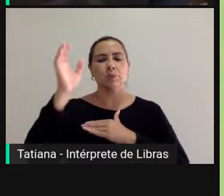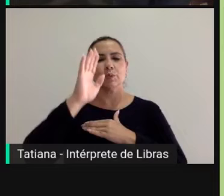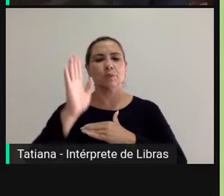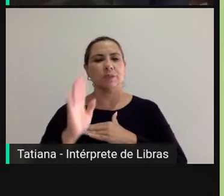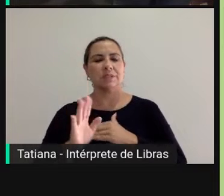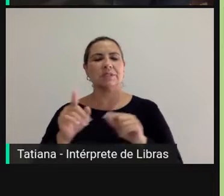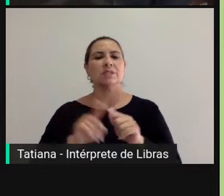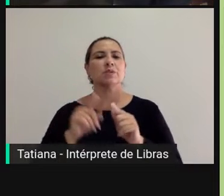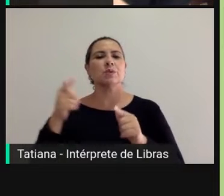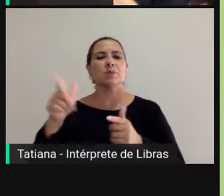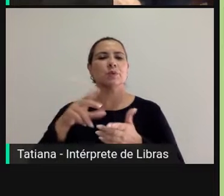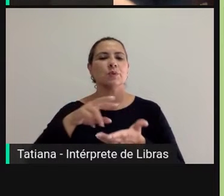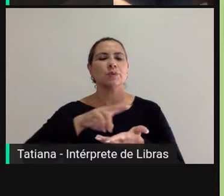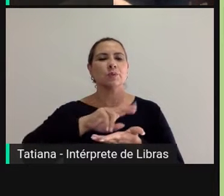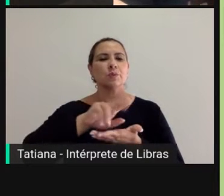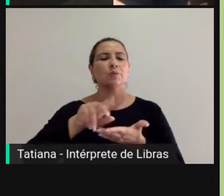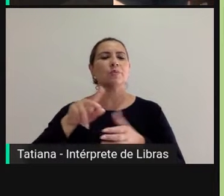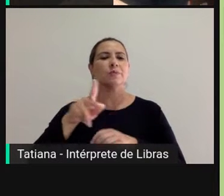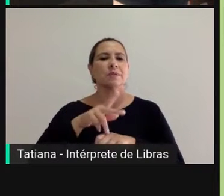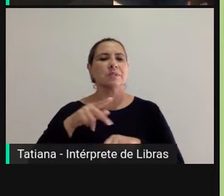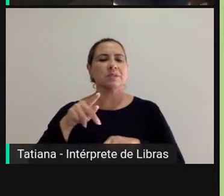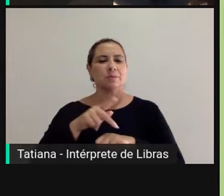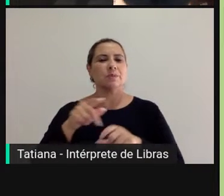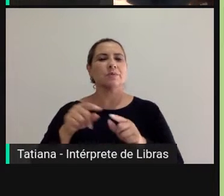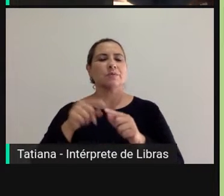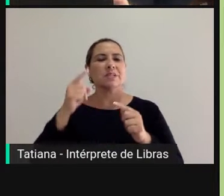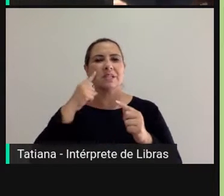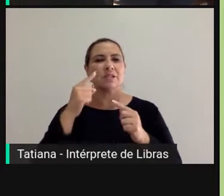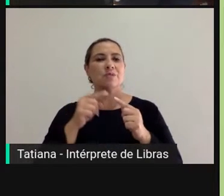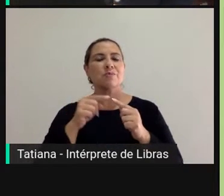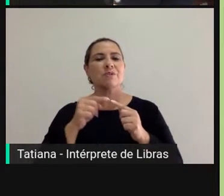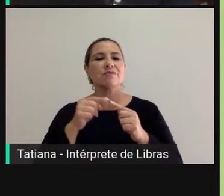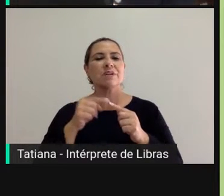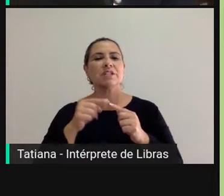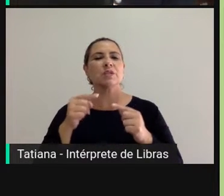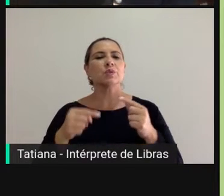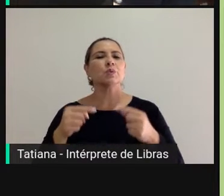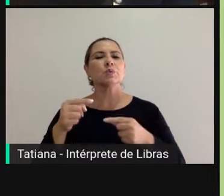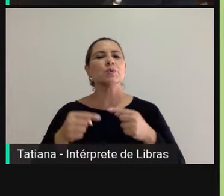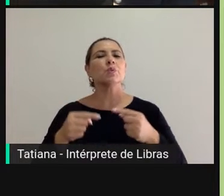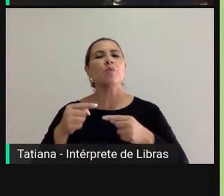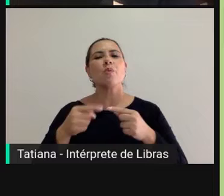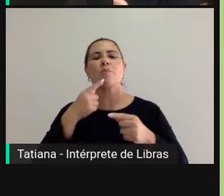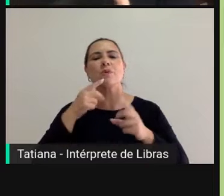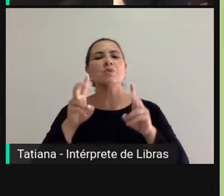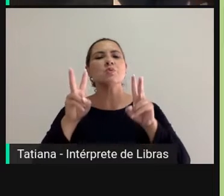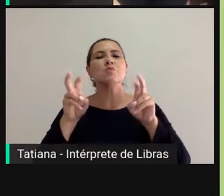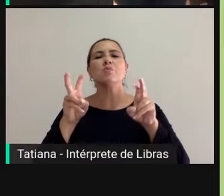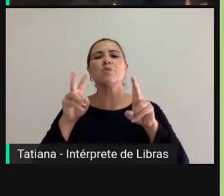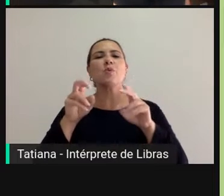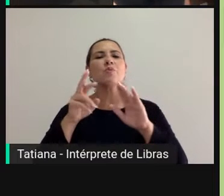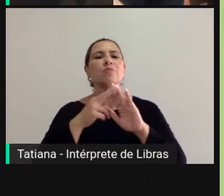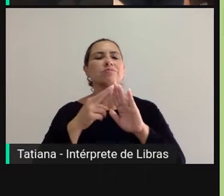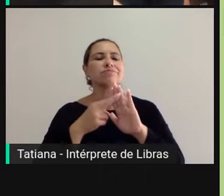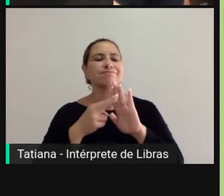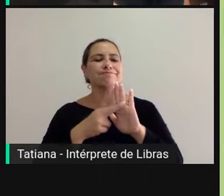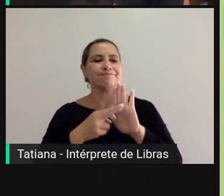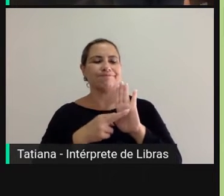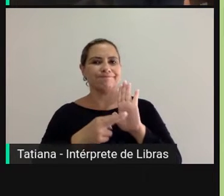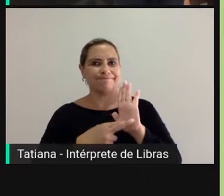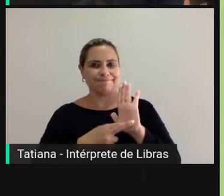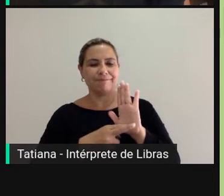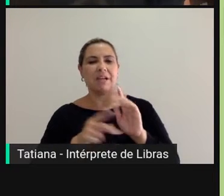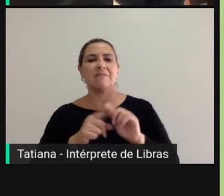também em muitos países do mundo. E aí a gente veio com essa discussão de como regular essas plataformas. A minha inquietação como